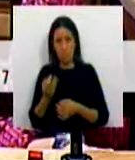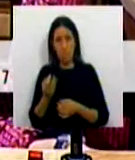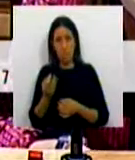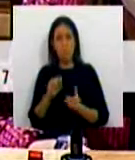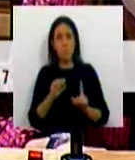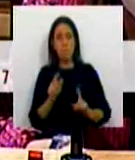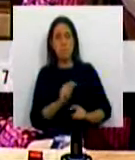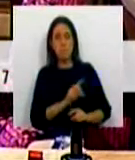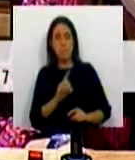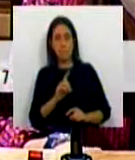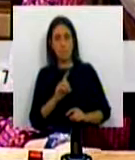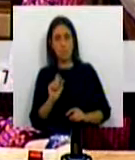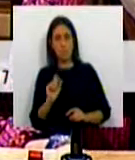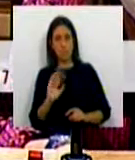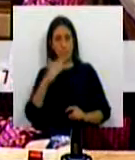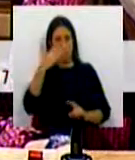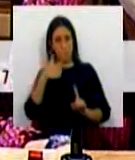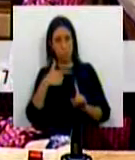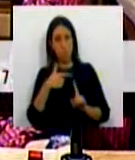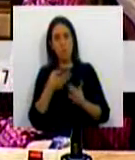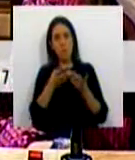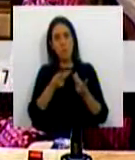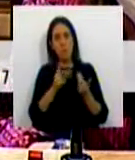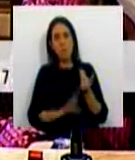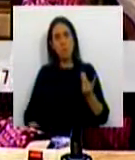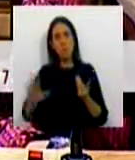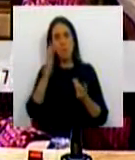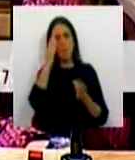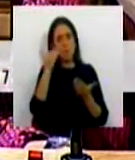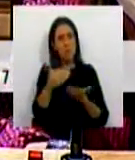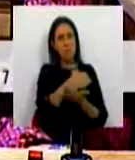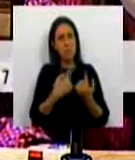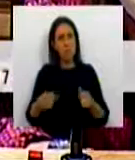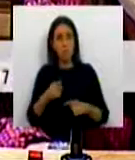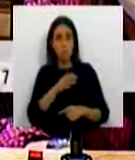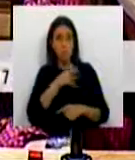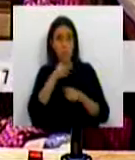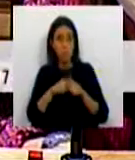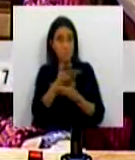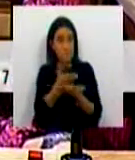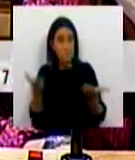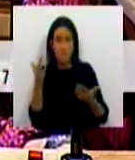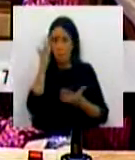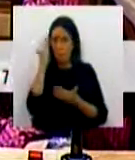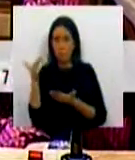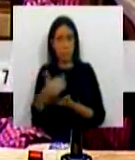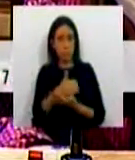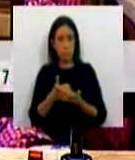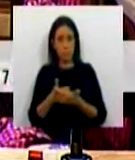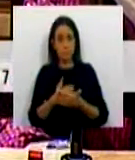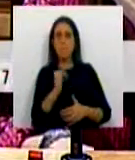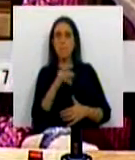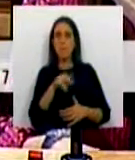dados do primeiro semestre em contabilidade nacional. Tudo isto, senhores deputados, são números. Os dados oficiais do INE sobre